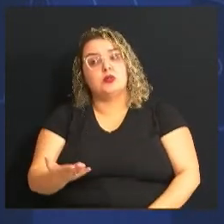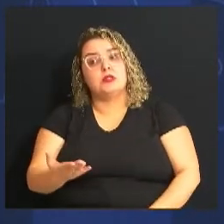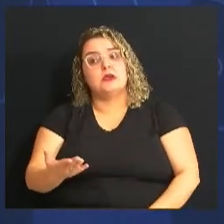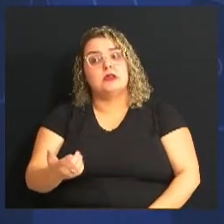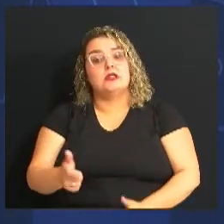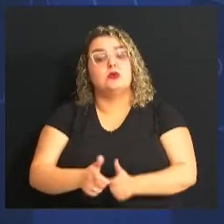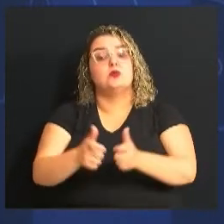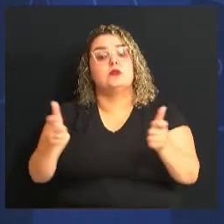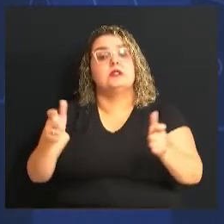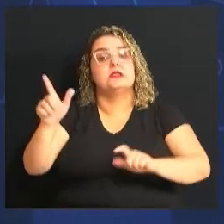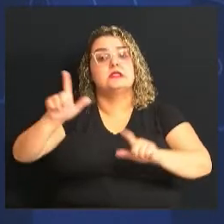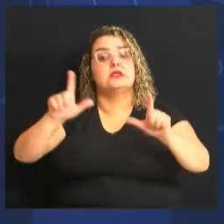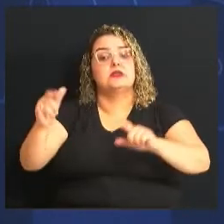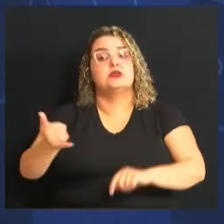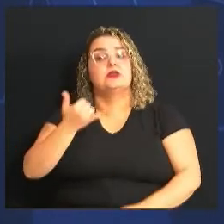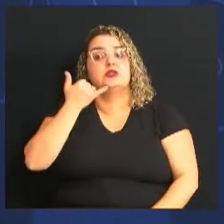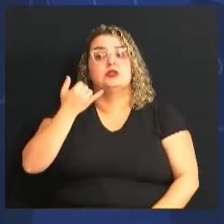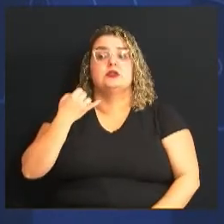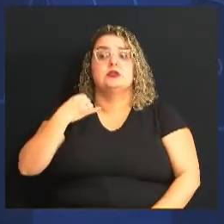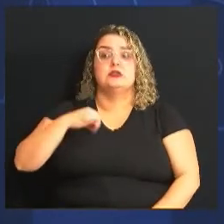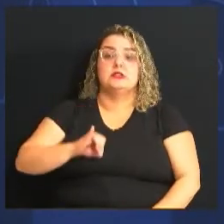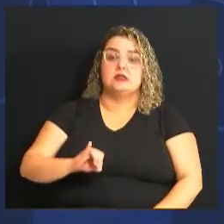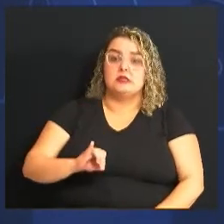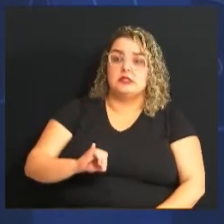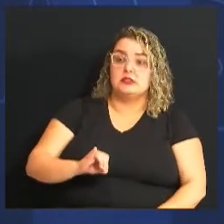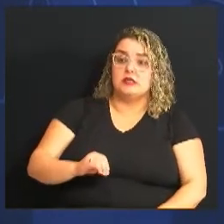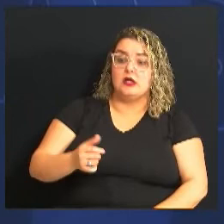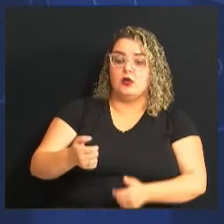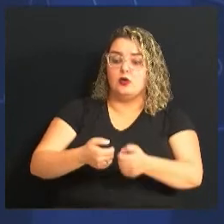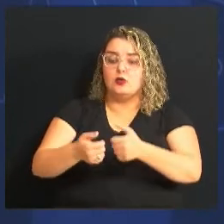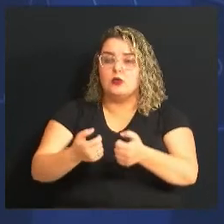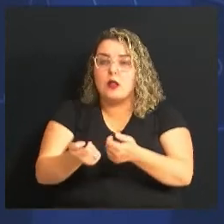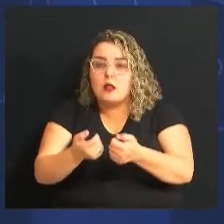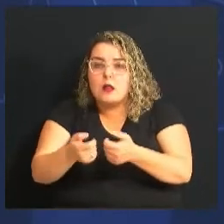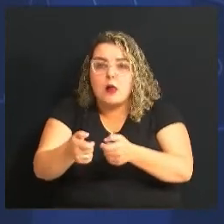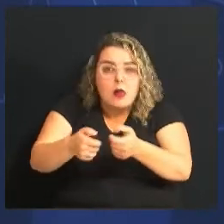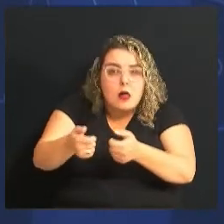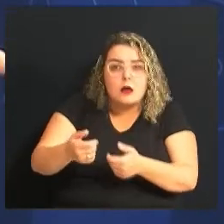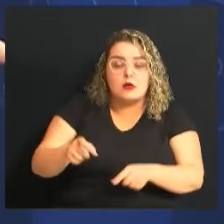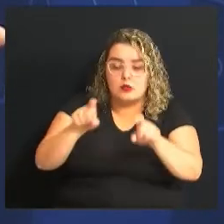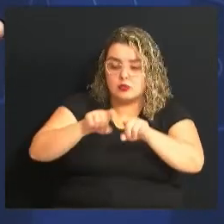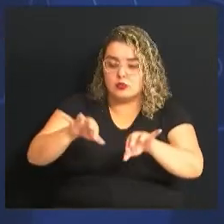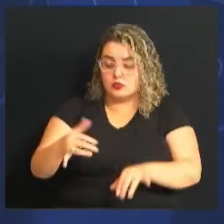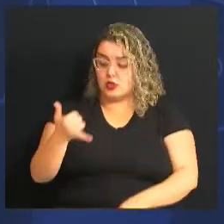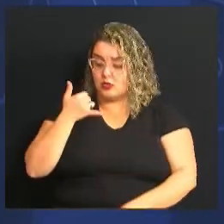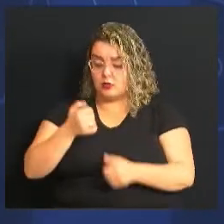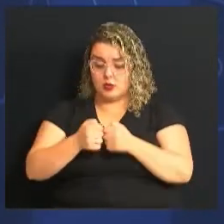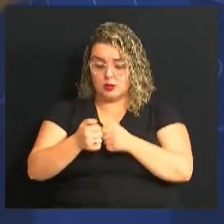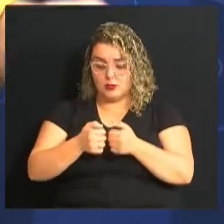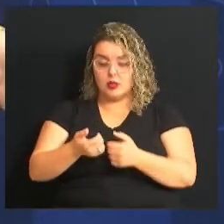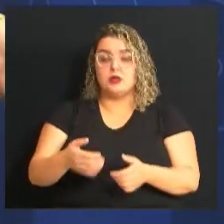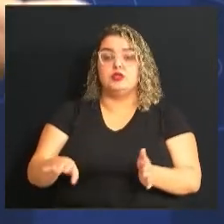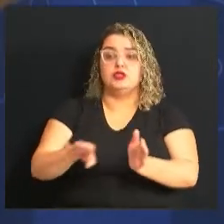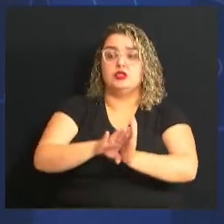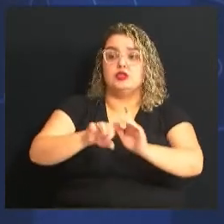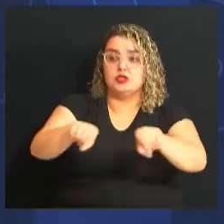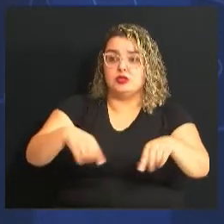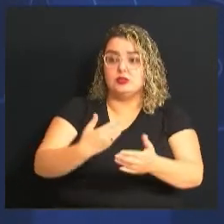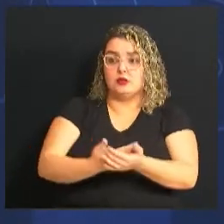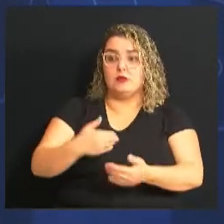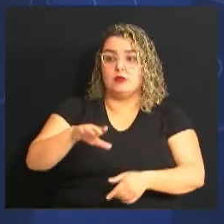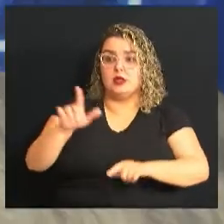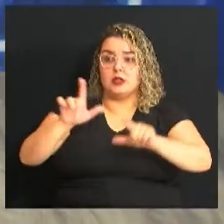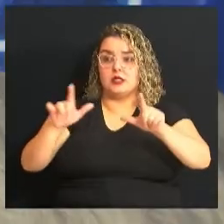das telas? Porque se o hobby é o videogame, é o computador, é o celular, chega na sala de aula, mais tela, é